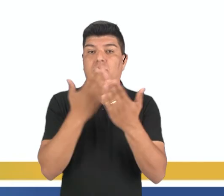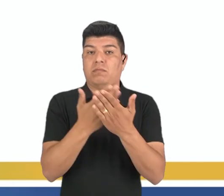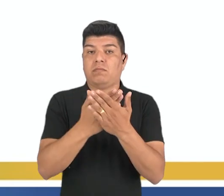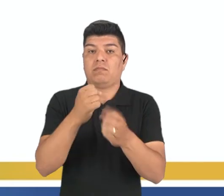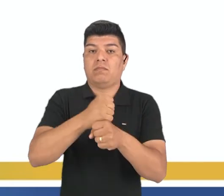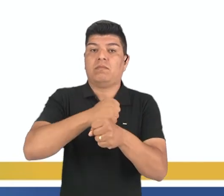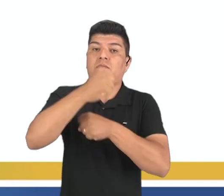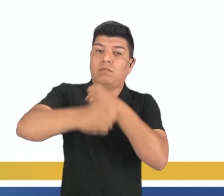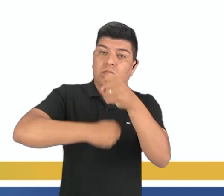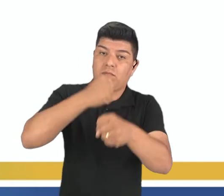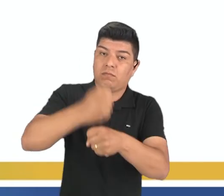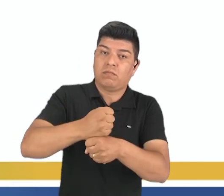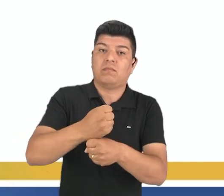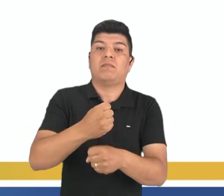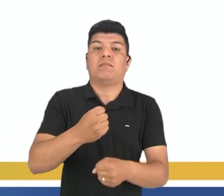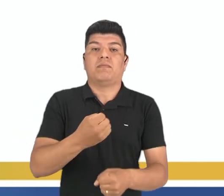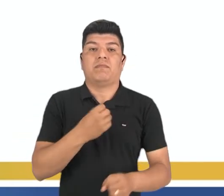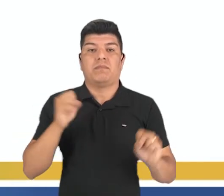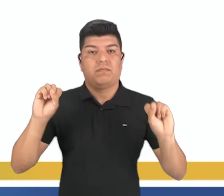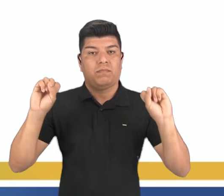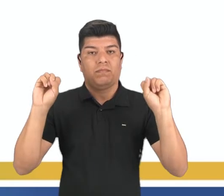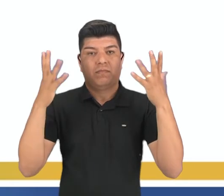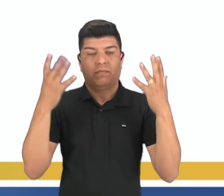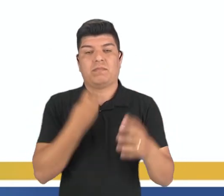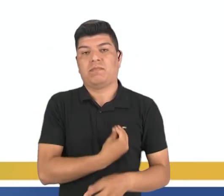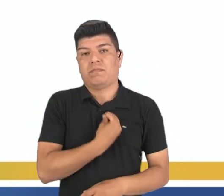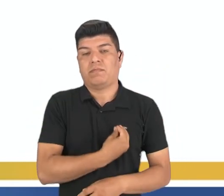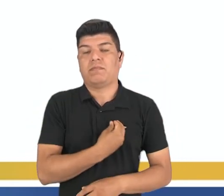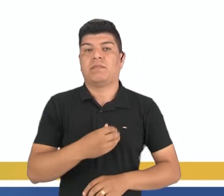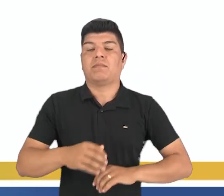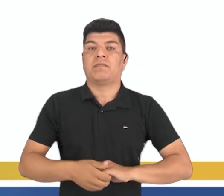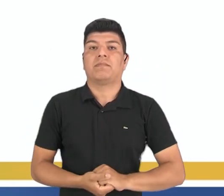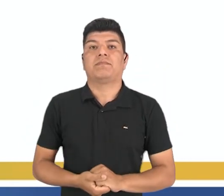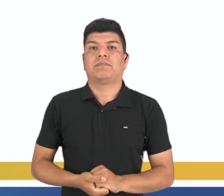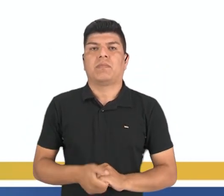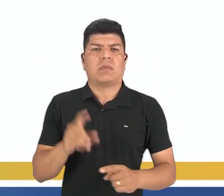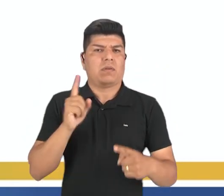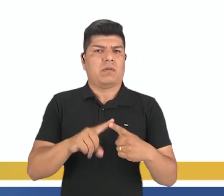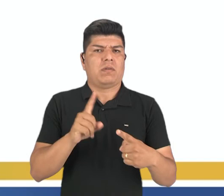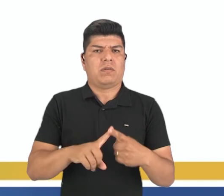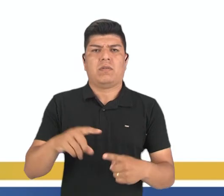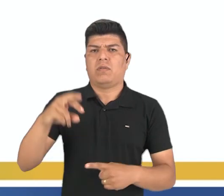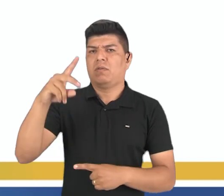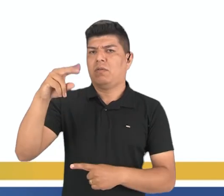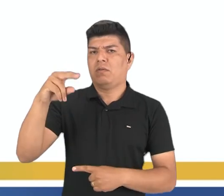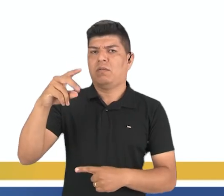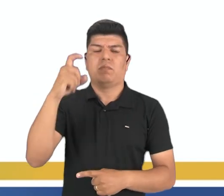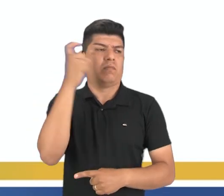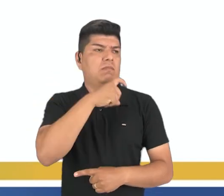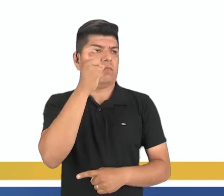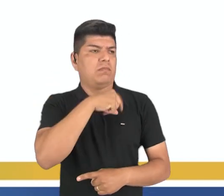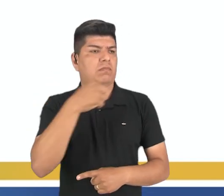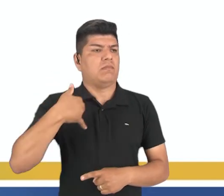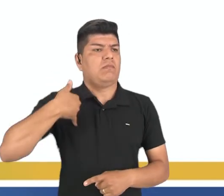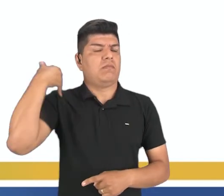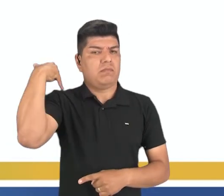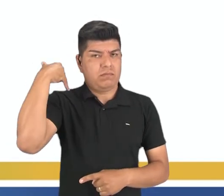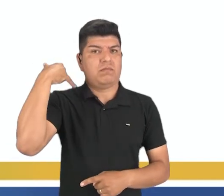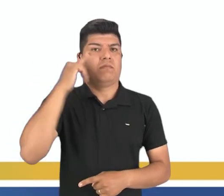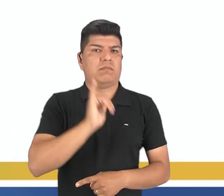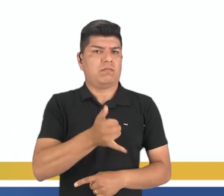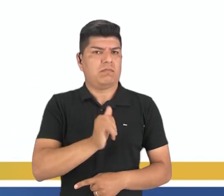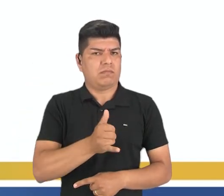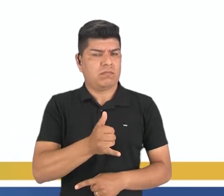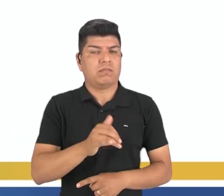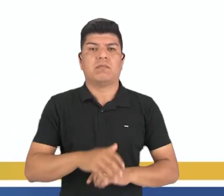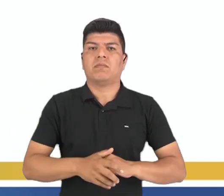no próximo ano. Viva a verdade! Primeira pergunta: por que o irmão da narradora mentiu a idade? Então aí,